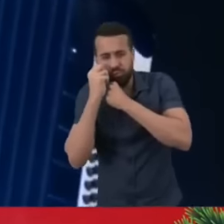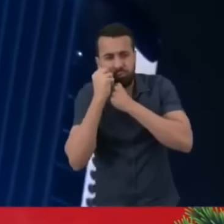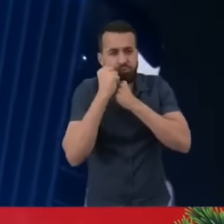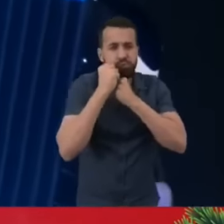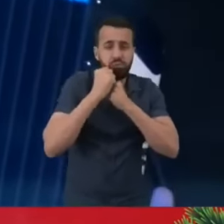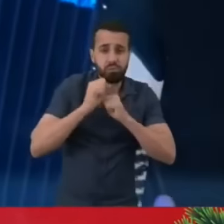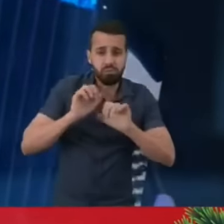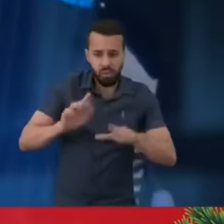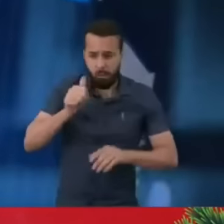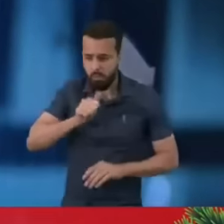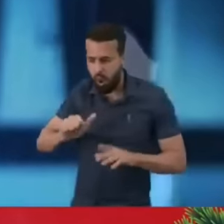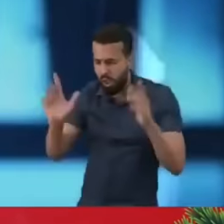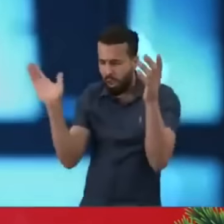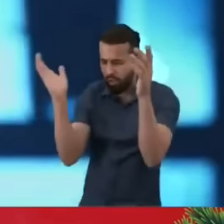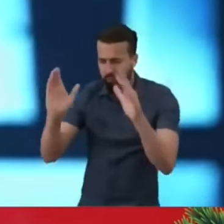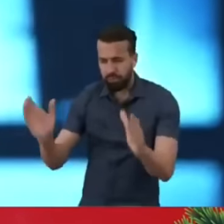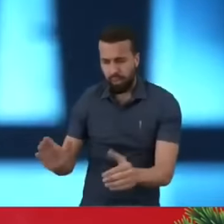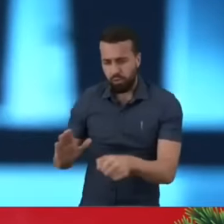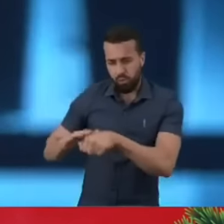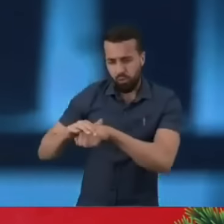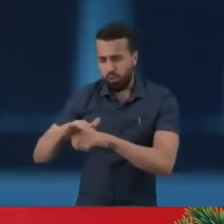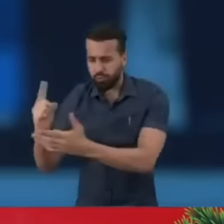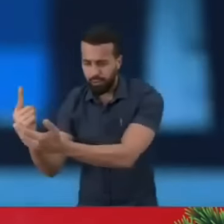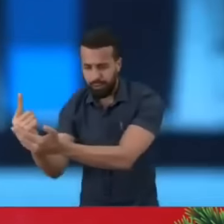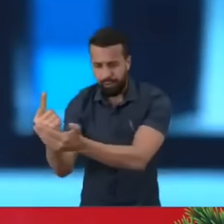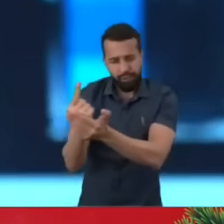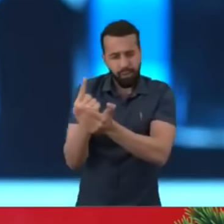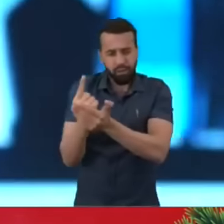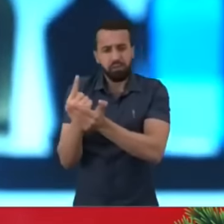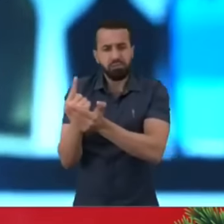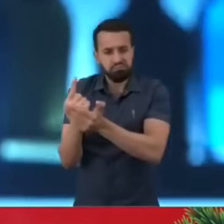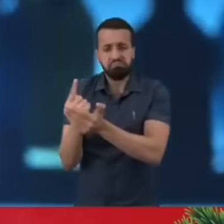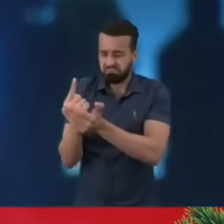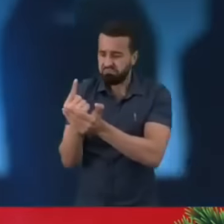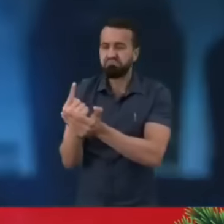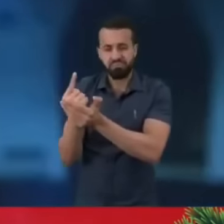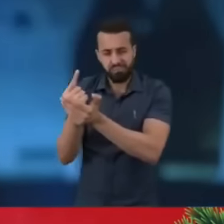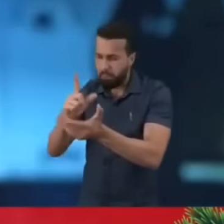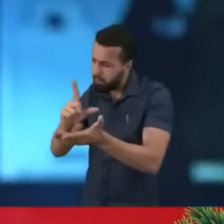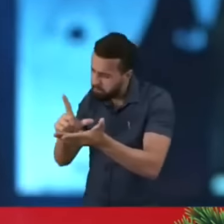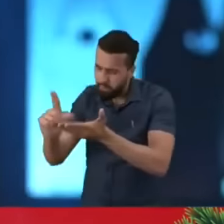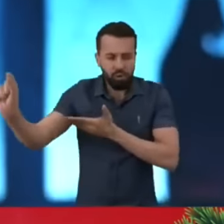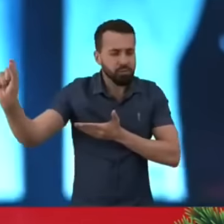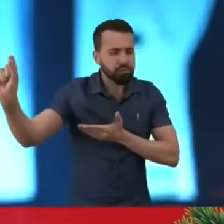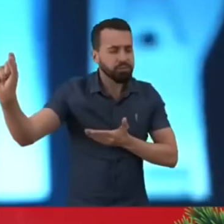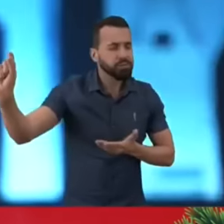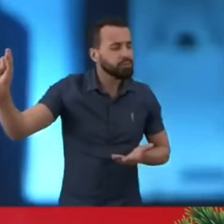E a dama da noite que estava comigo também foi embora.